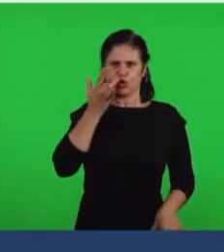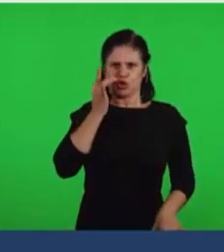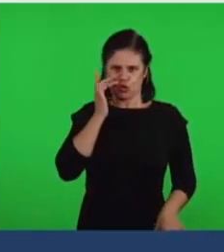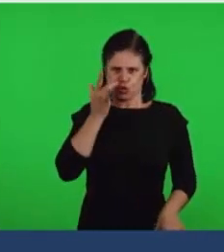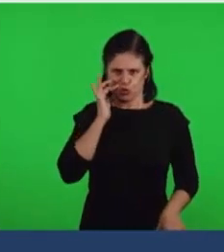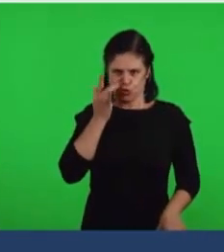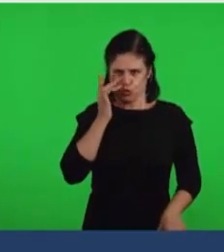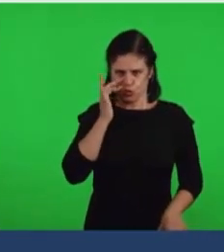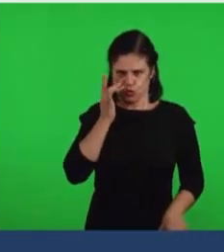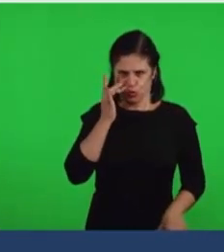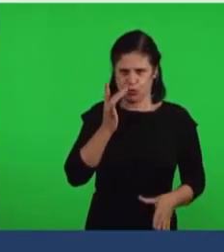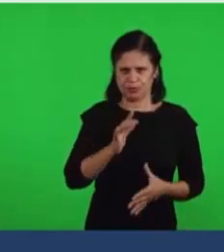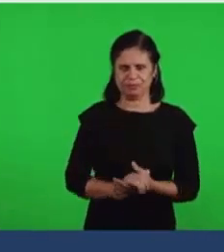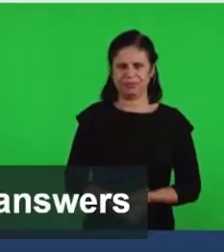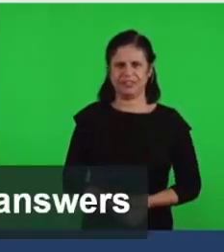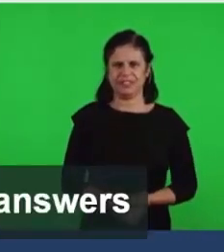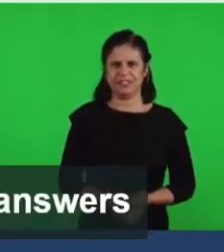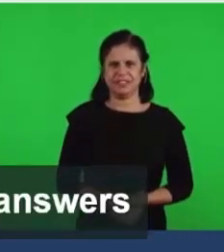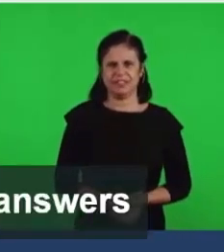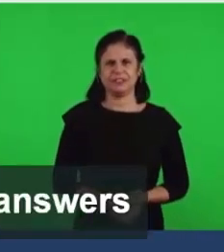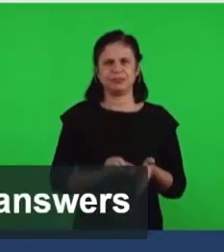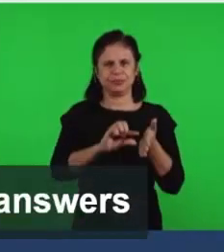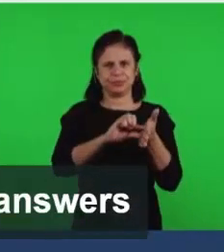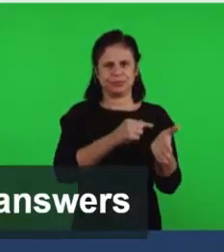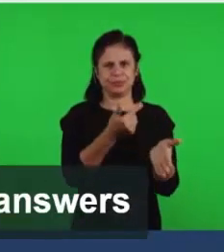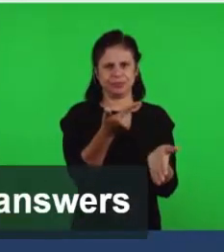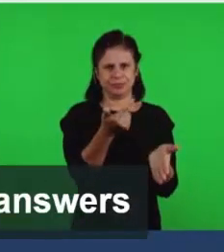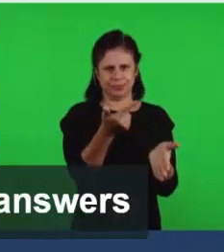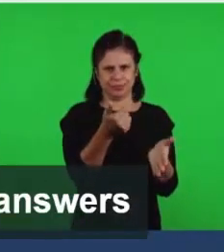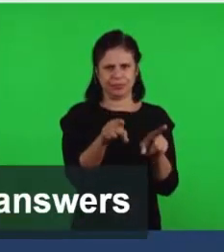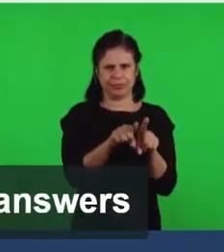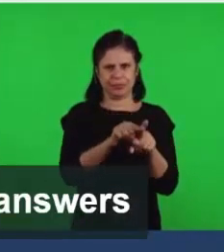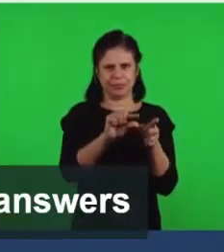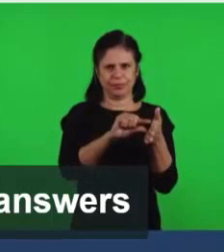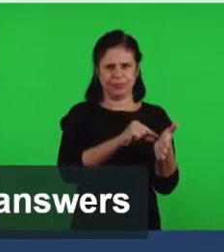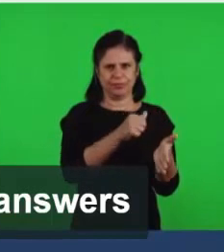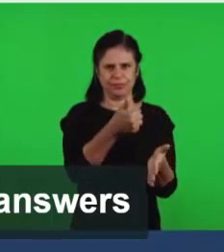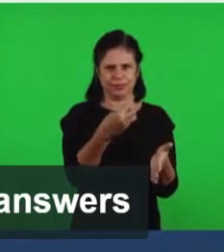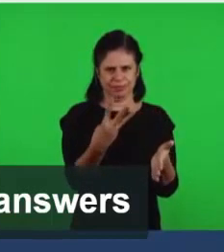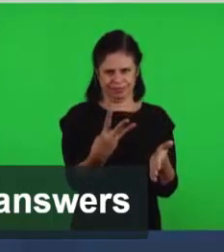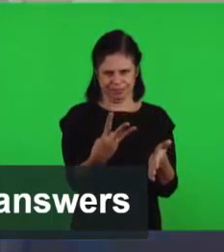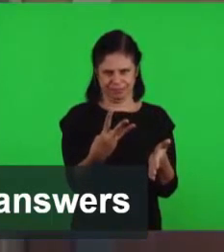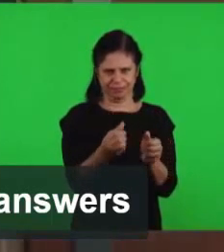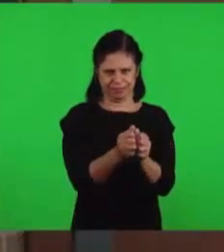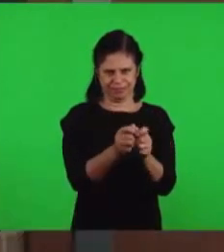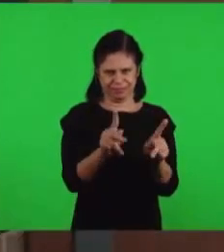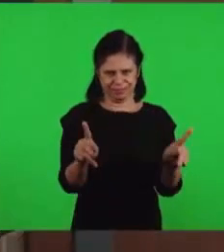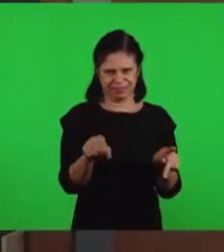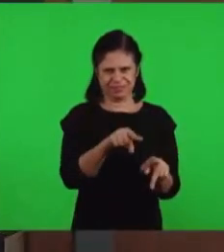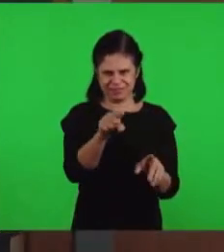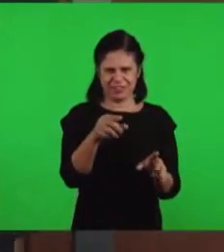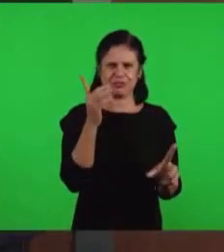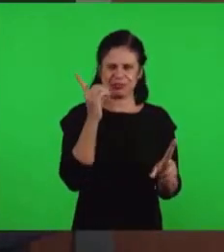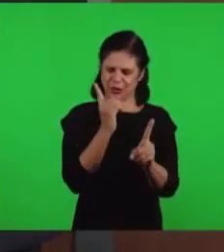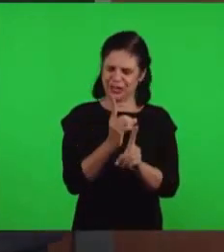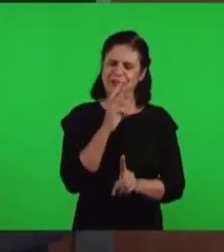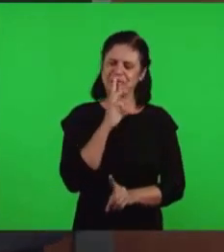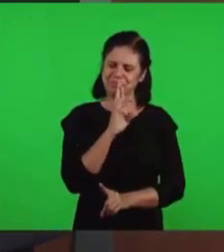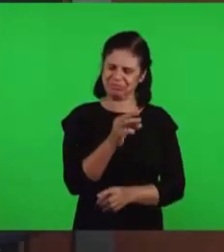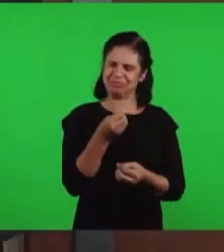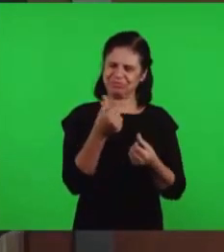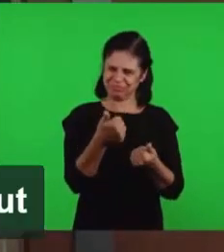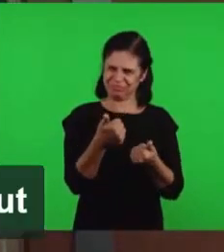cinto é com um cinto de ouro é o verso 12 e o verso 13 de Apocalipse as respostas que os irmãos concluíram